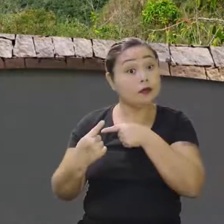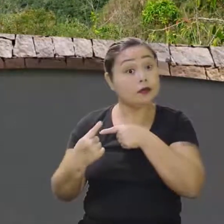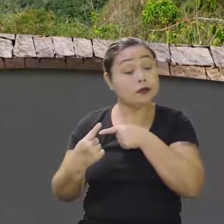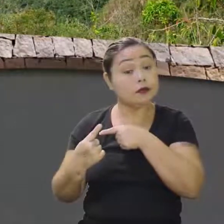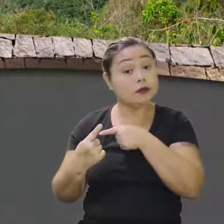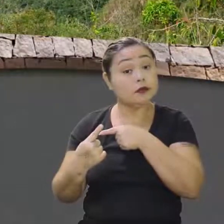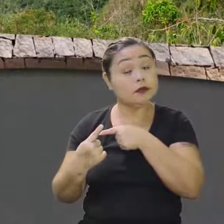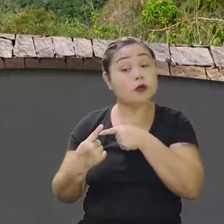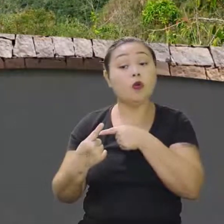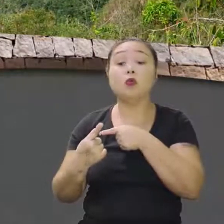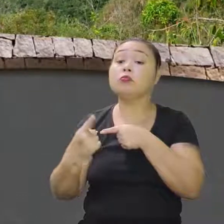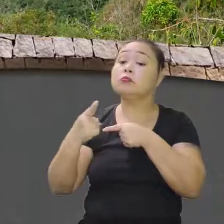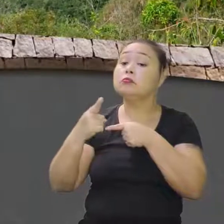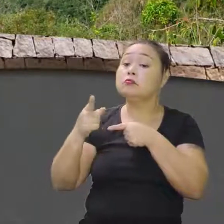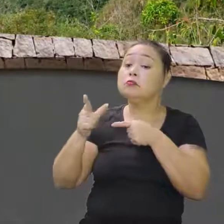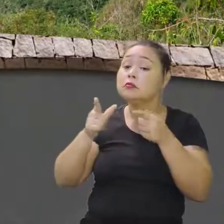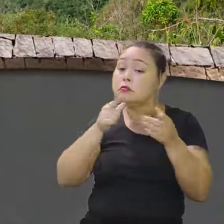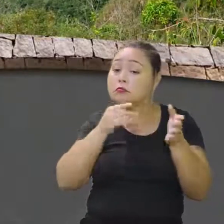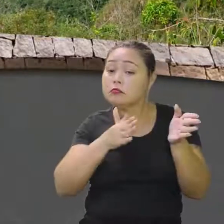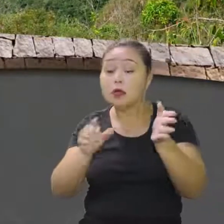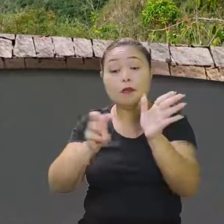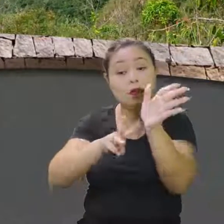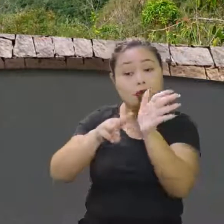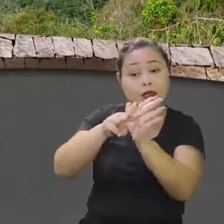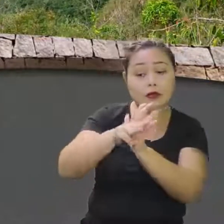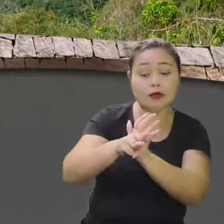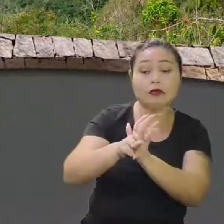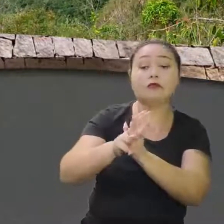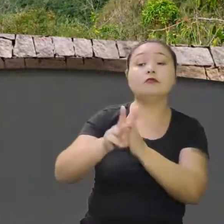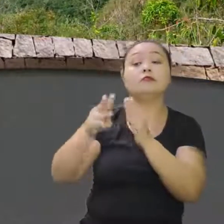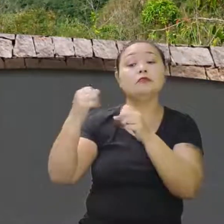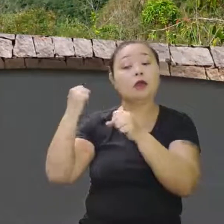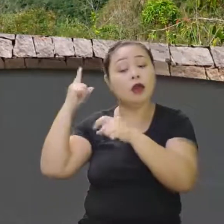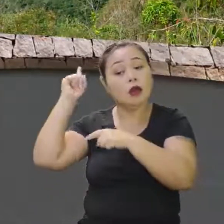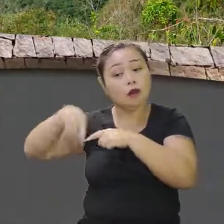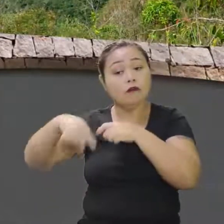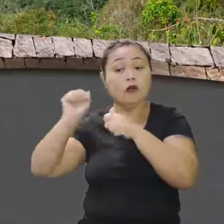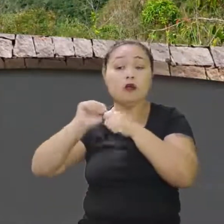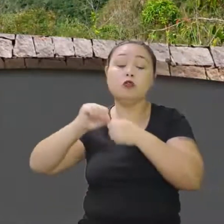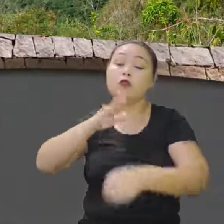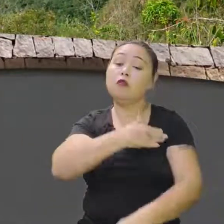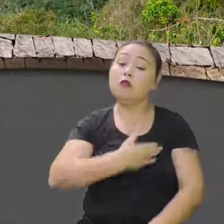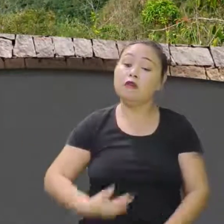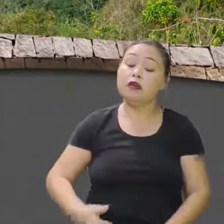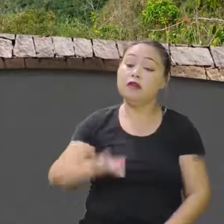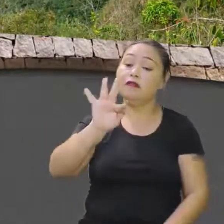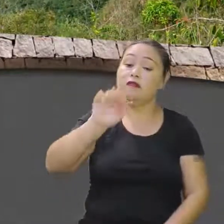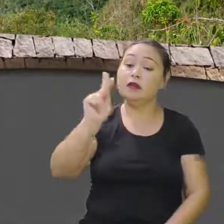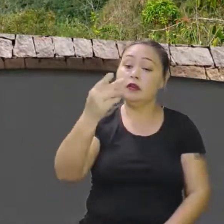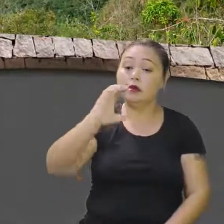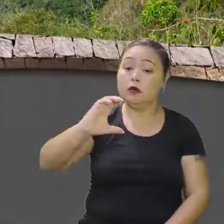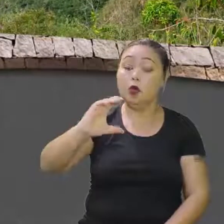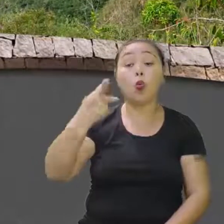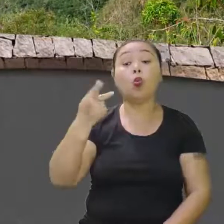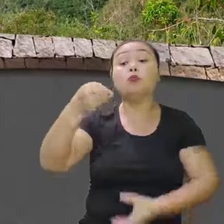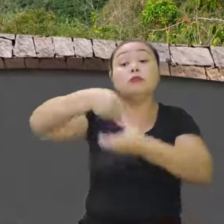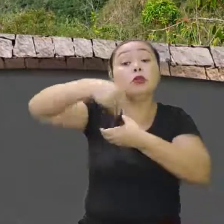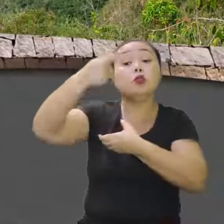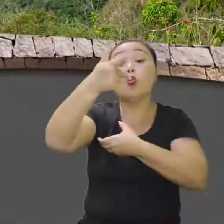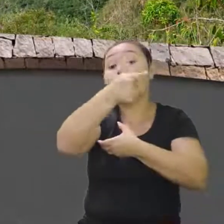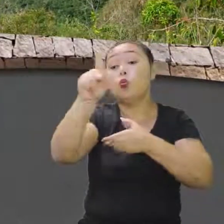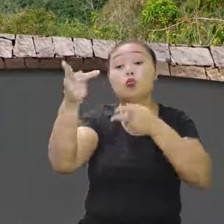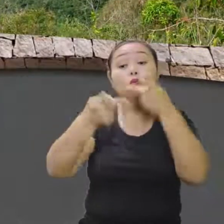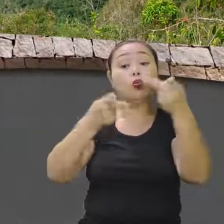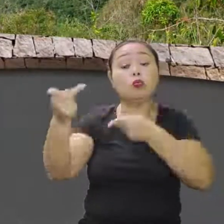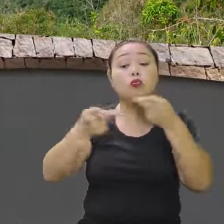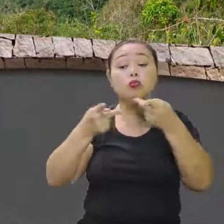E a hidrovia do Madeira, foi na época do governo do Fernando Henrique, estava também dentro de um outro projeto,